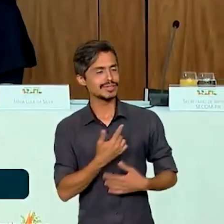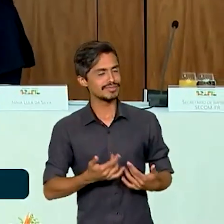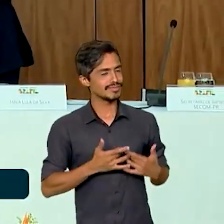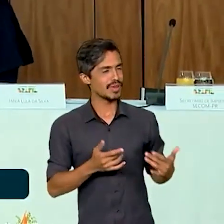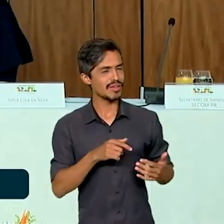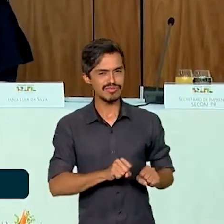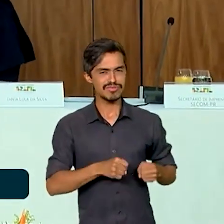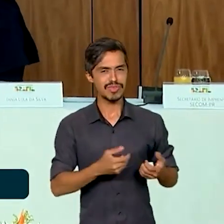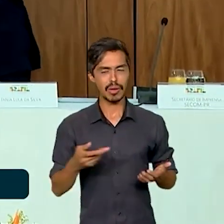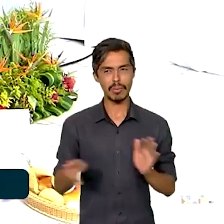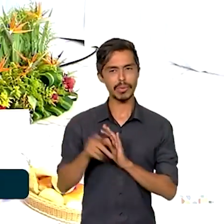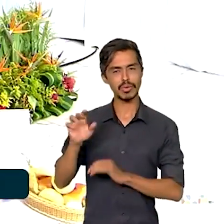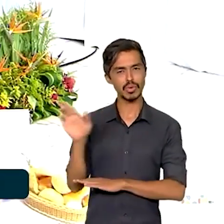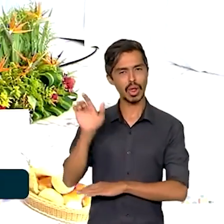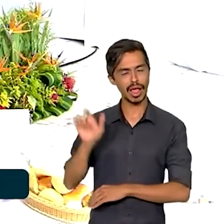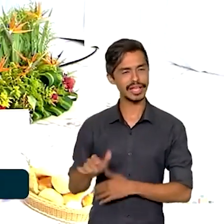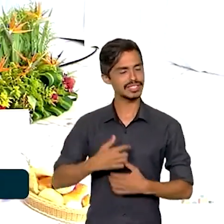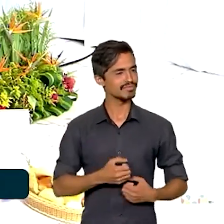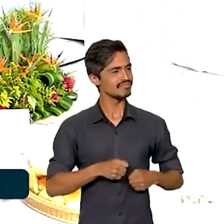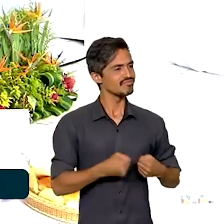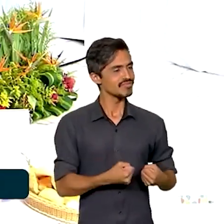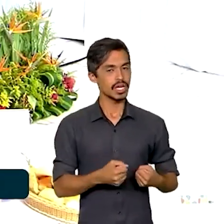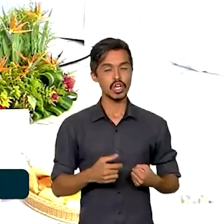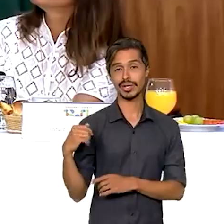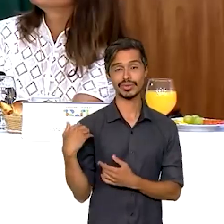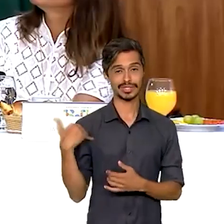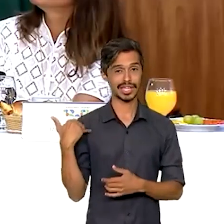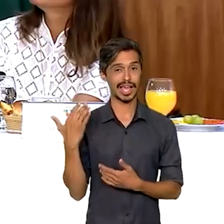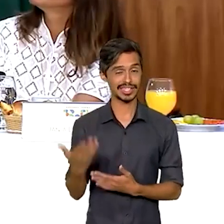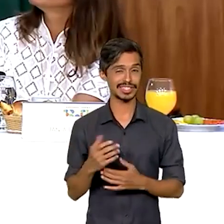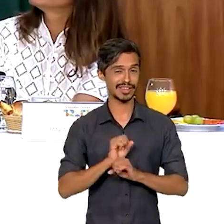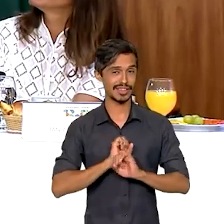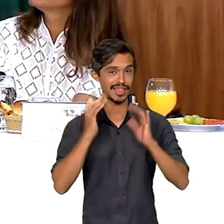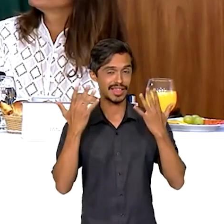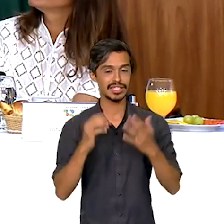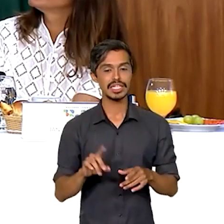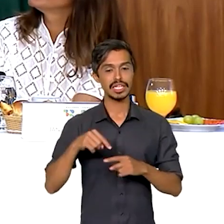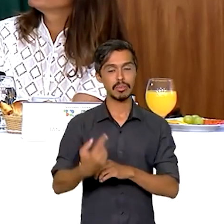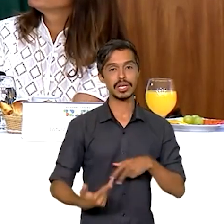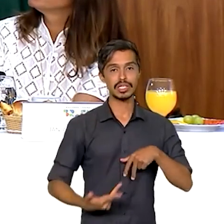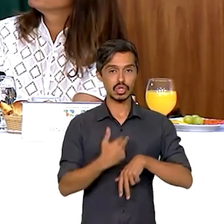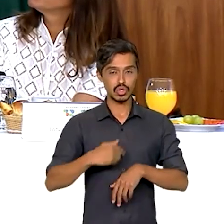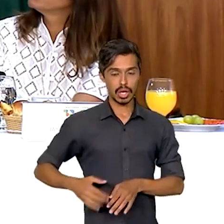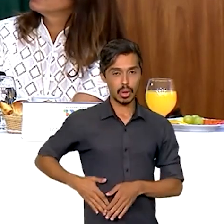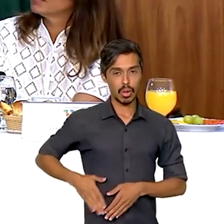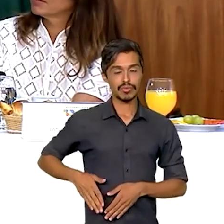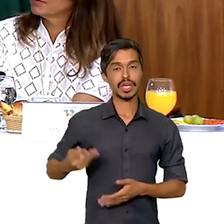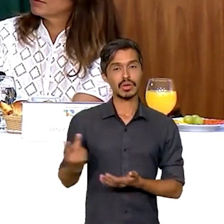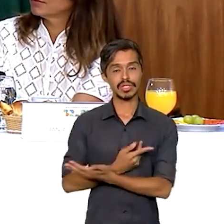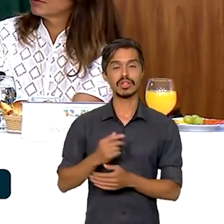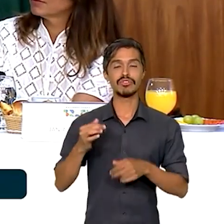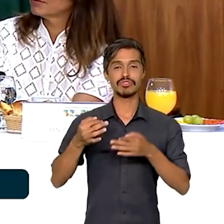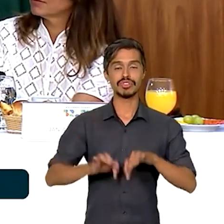Senado Federal, apenas os deputados assinarão o pedido de impeachment contra Lula. O objetivo é evitar problemas que impeçam